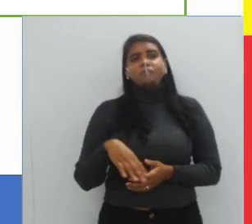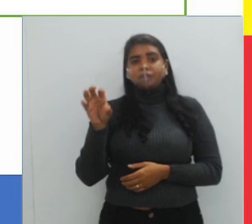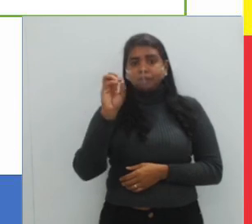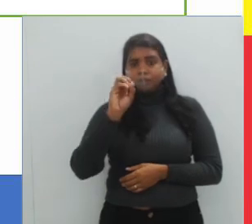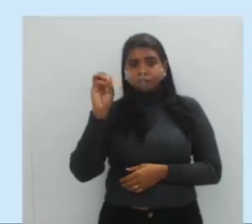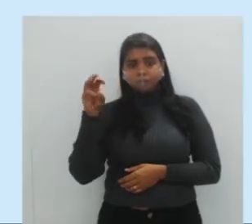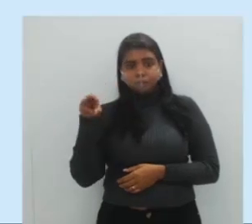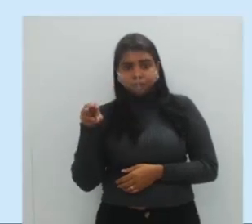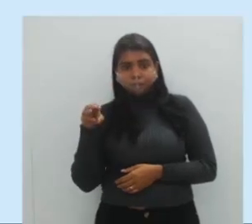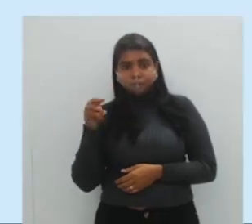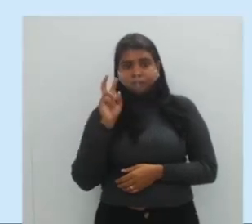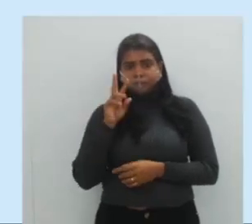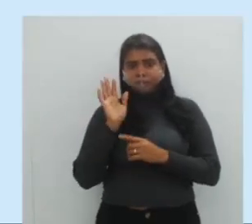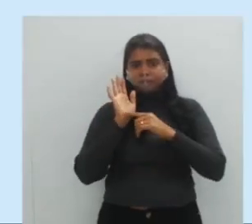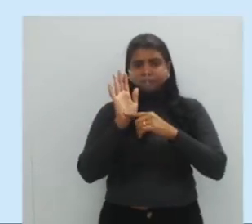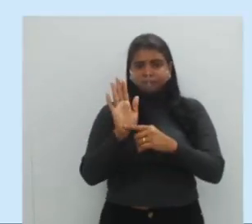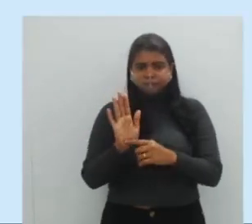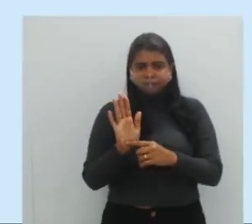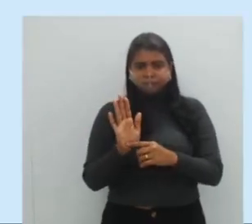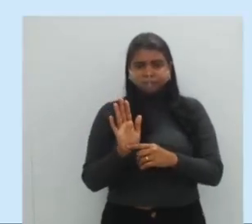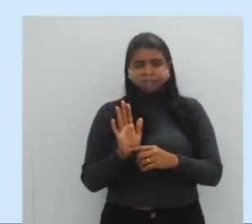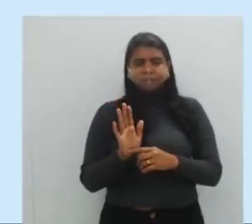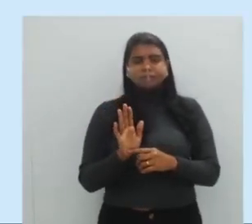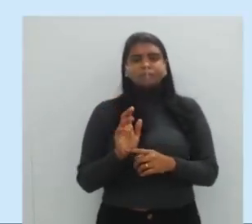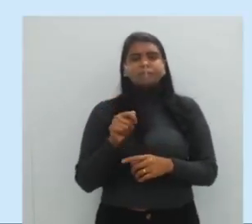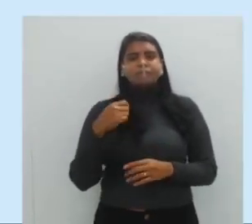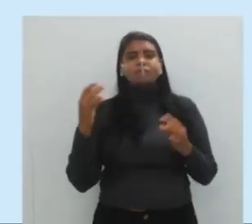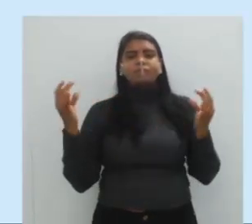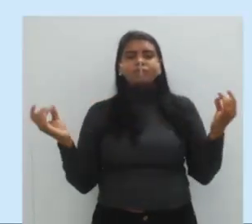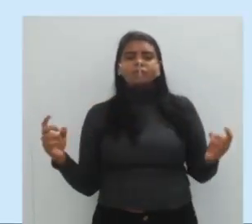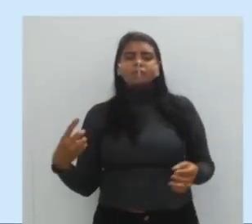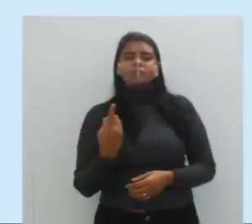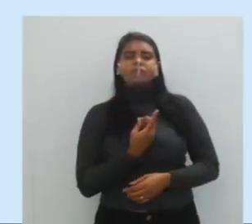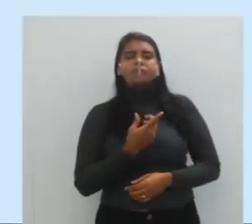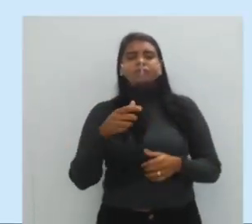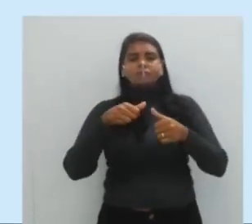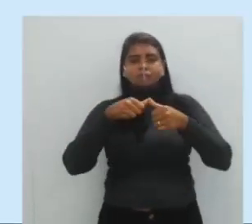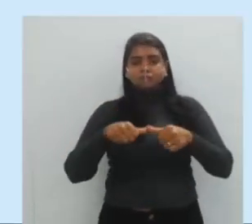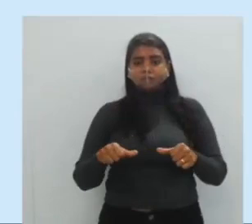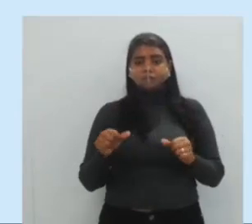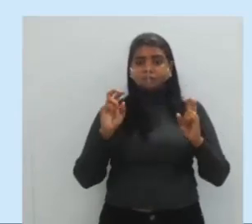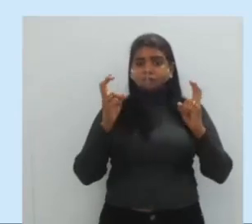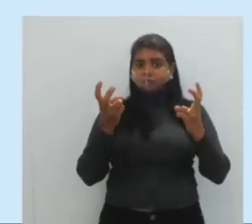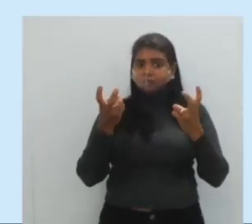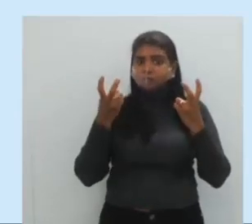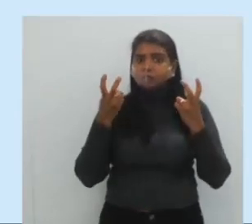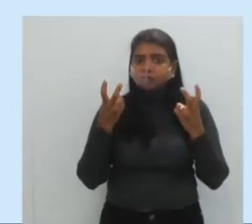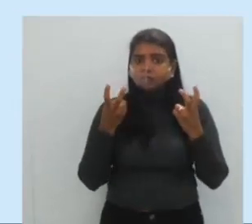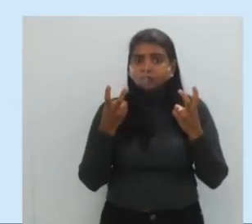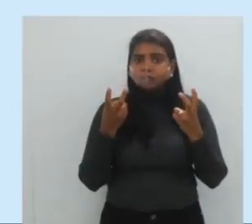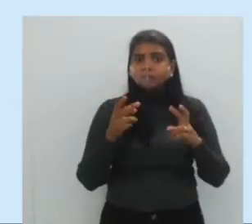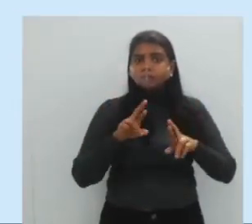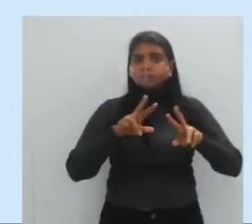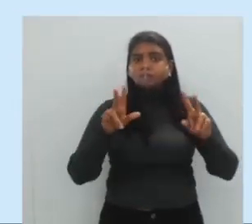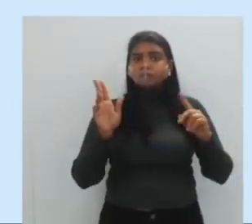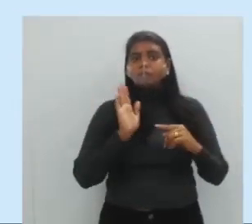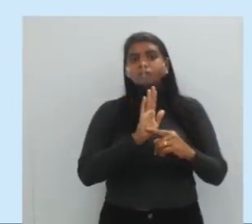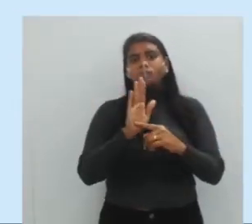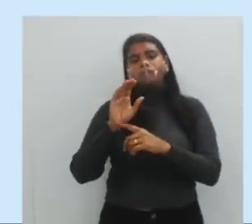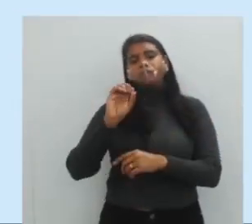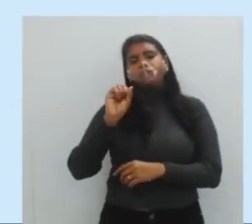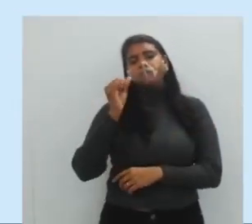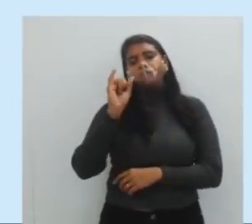Om, certo? Veja aqui o símbolo do hinduísmo. Vejam que nós estamos aqui observando os